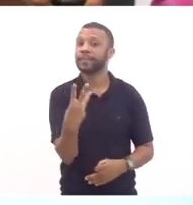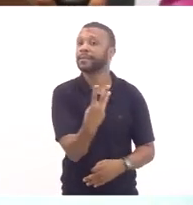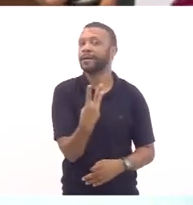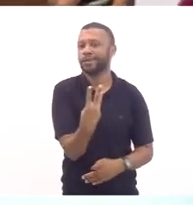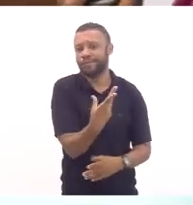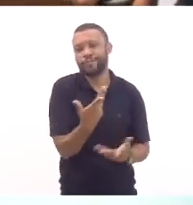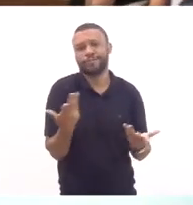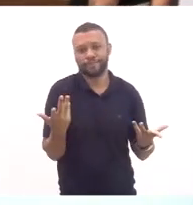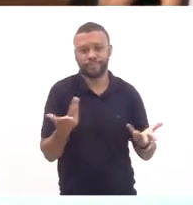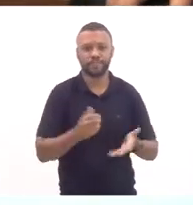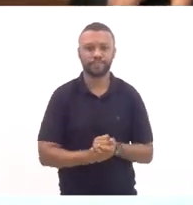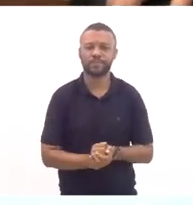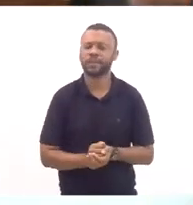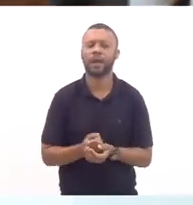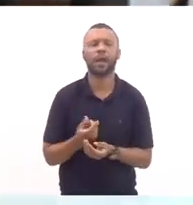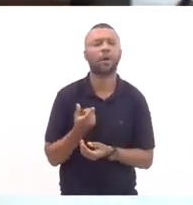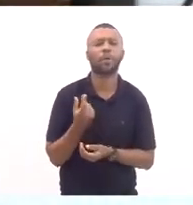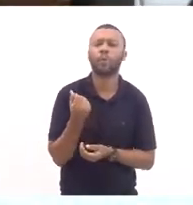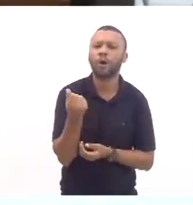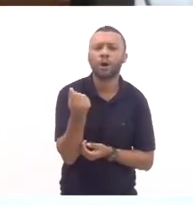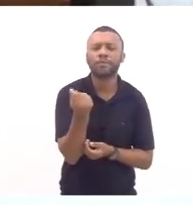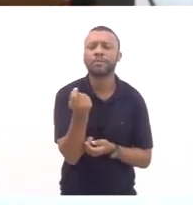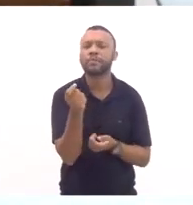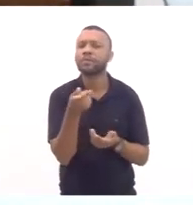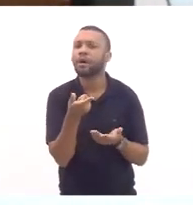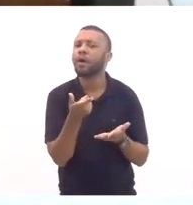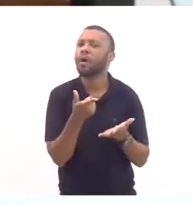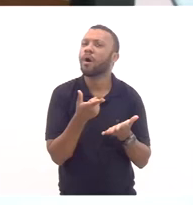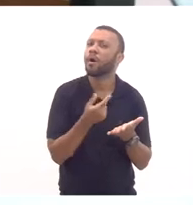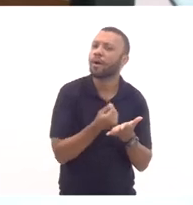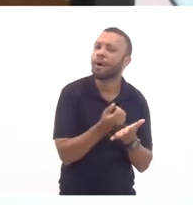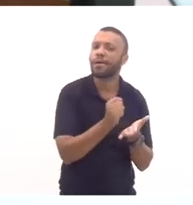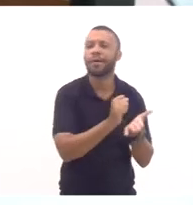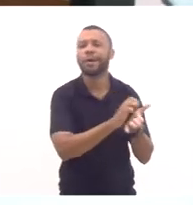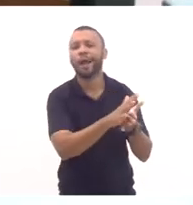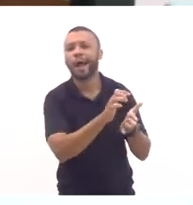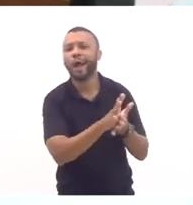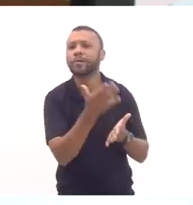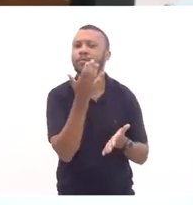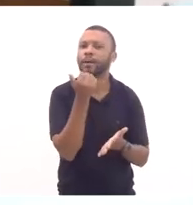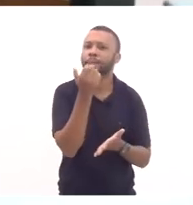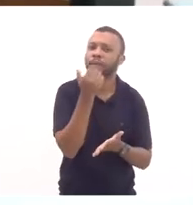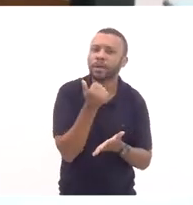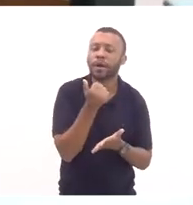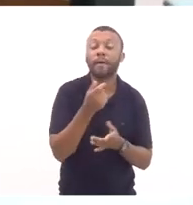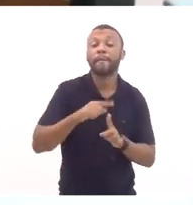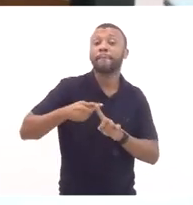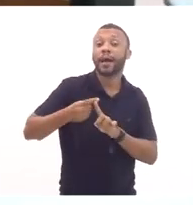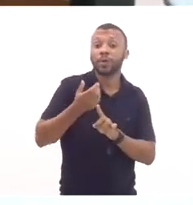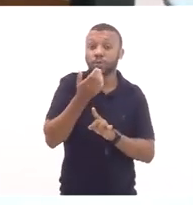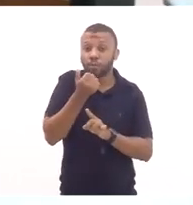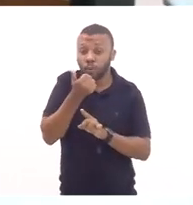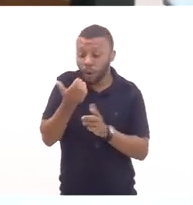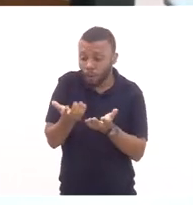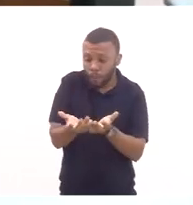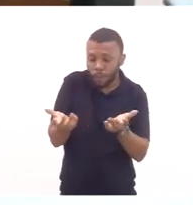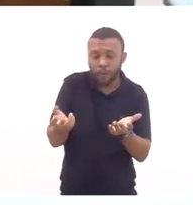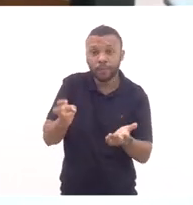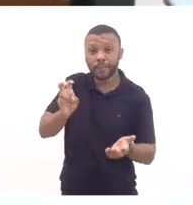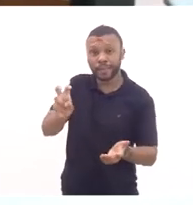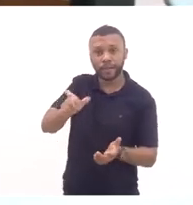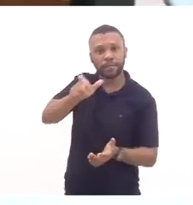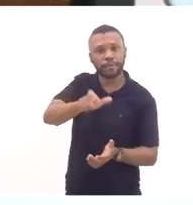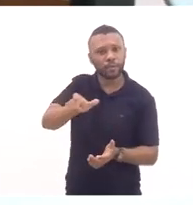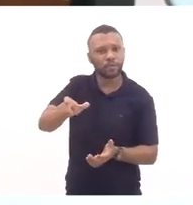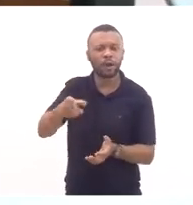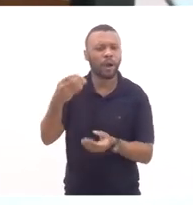Quanto eu gasto em uma alimentação e um almoço para 5 pessoas? Quanto, senhores?